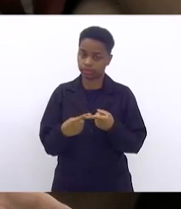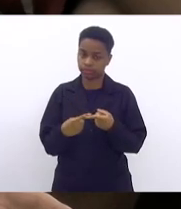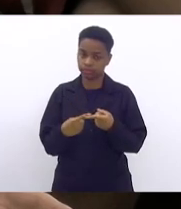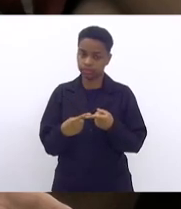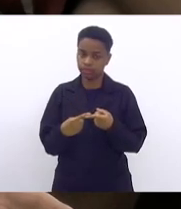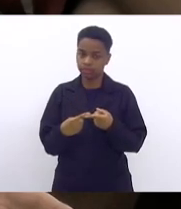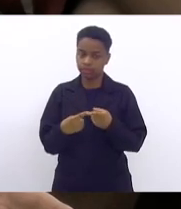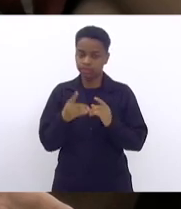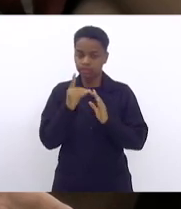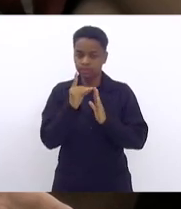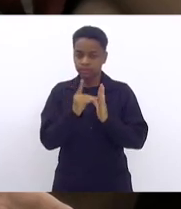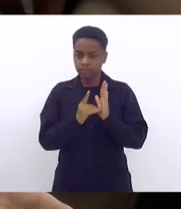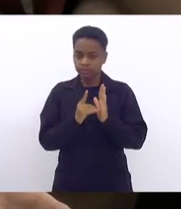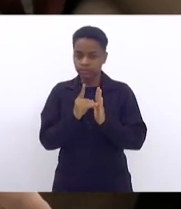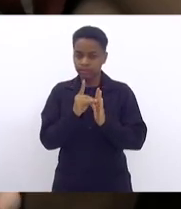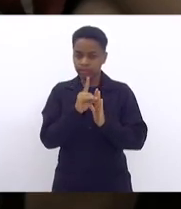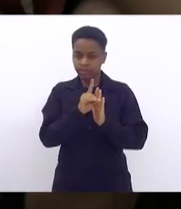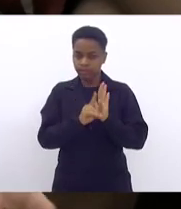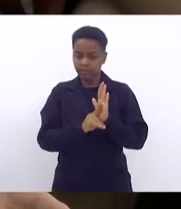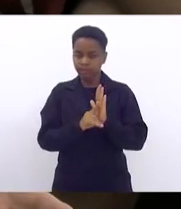o decreto é o